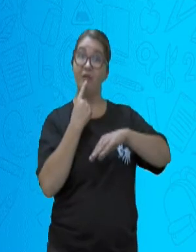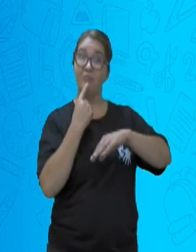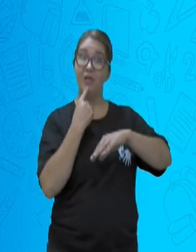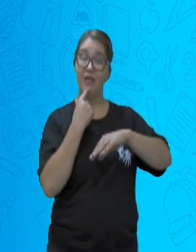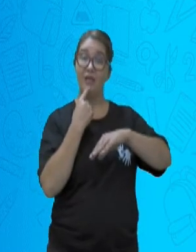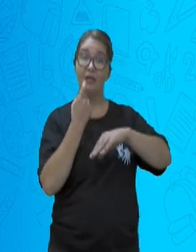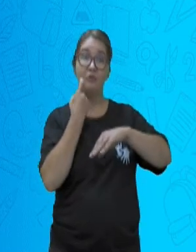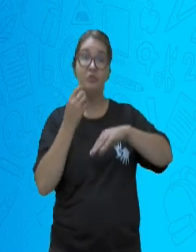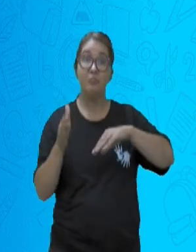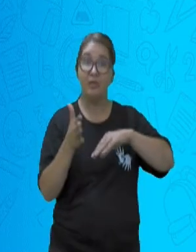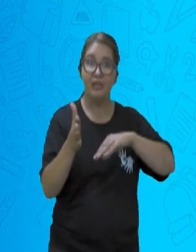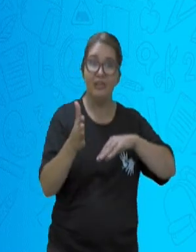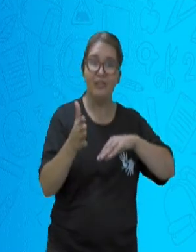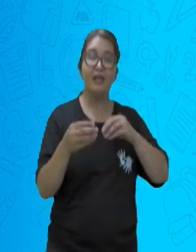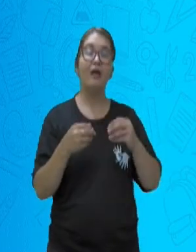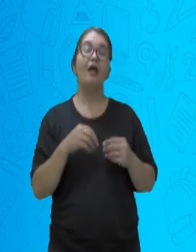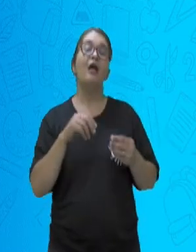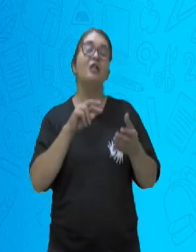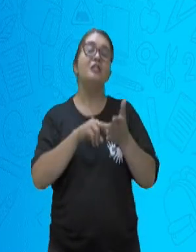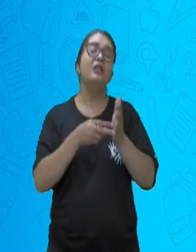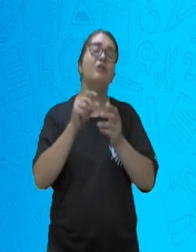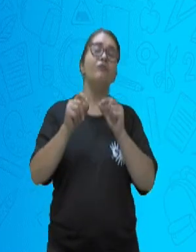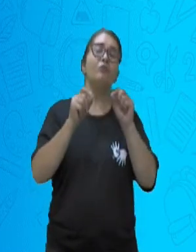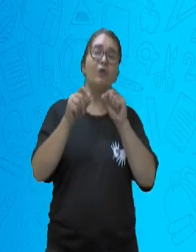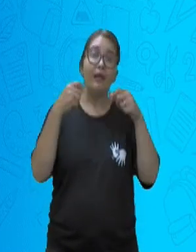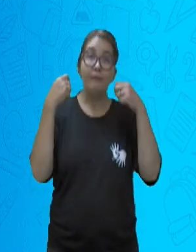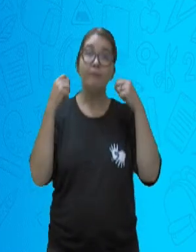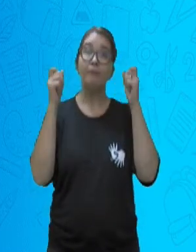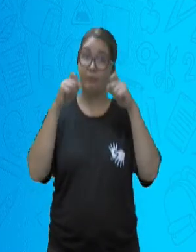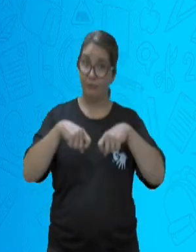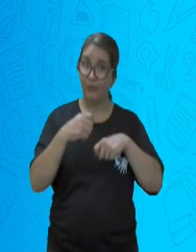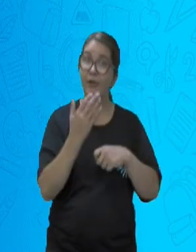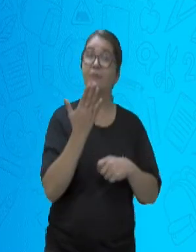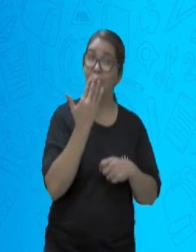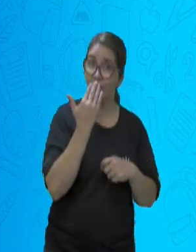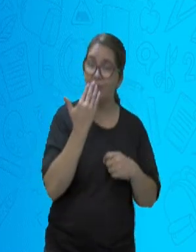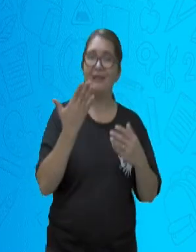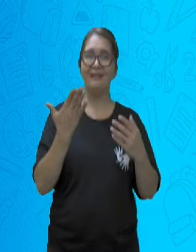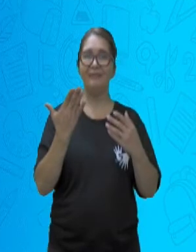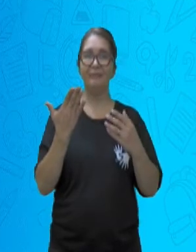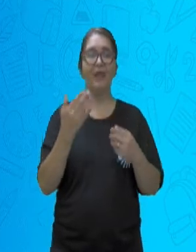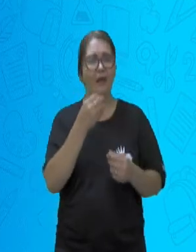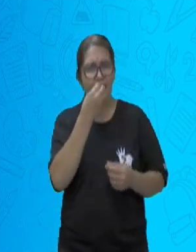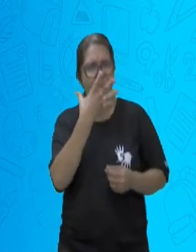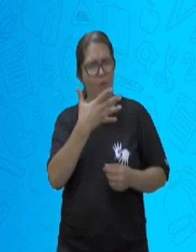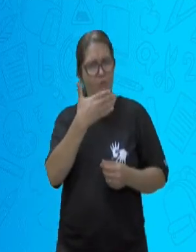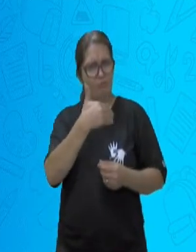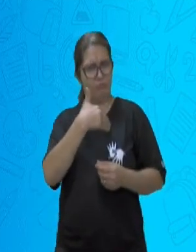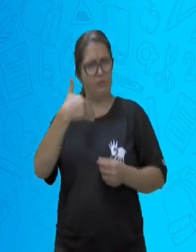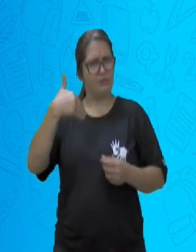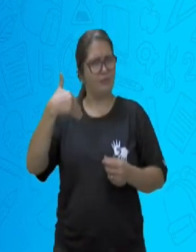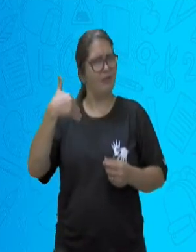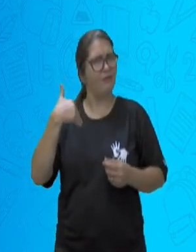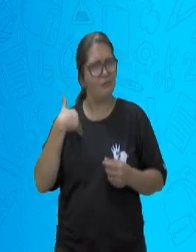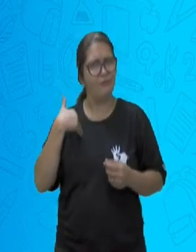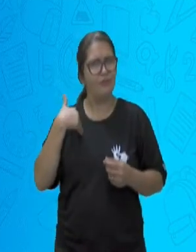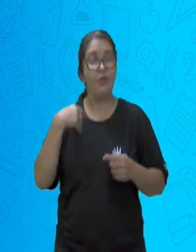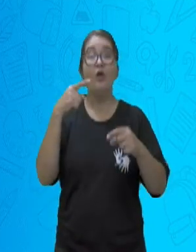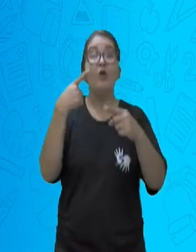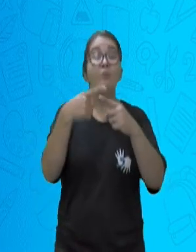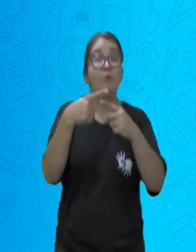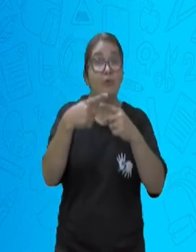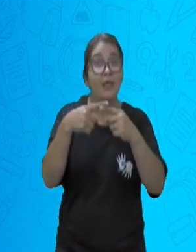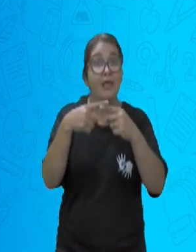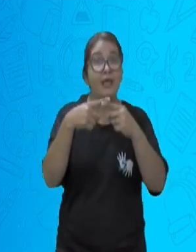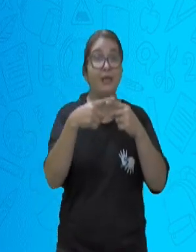muitas pessoas. Eles podem trazer uma série de benefícios, pois são fontes de